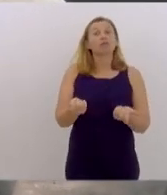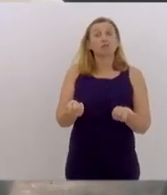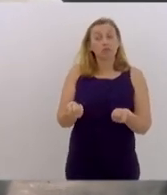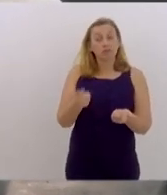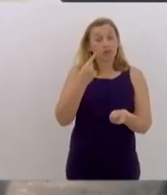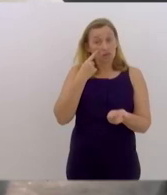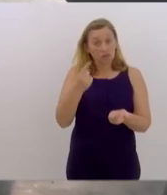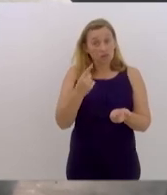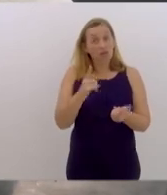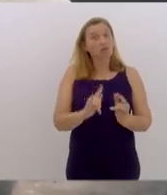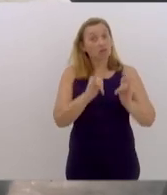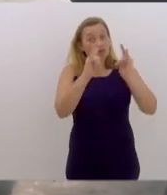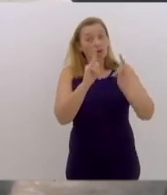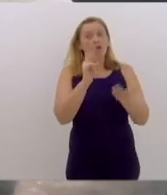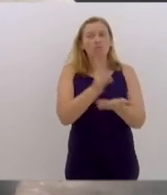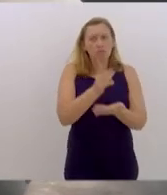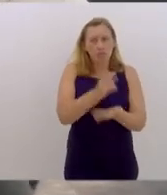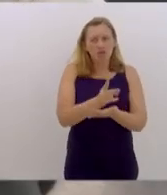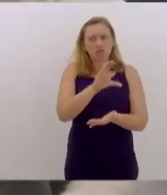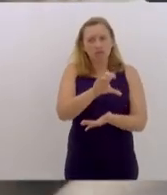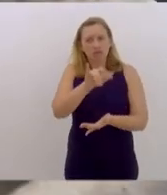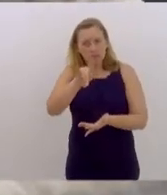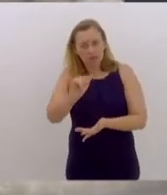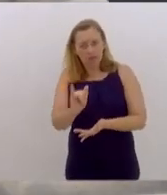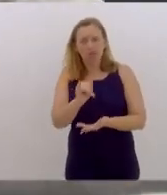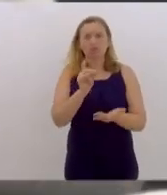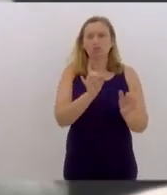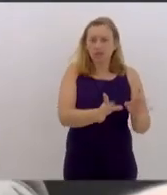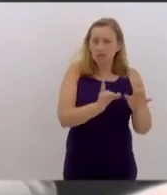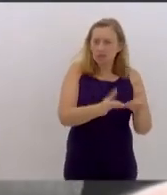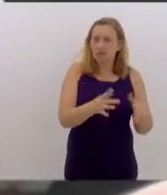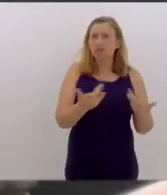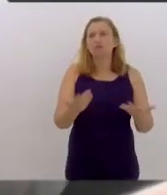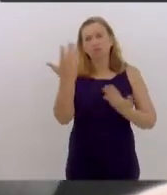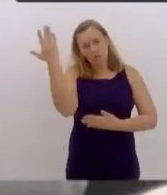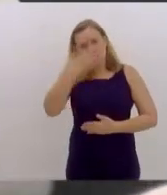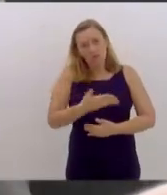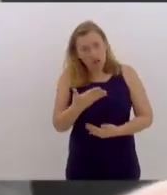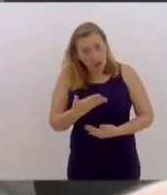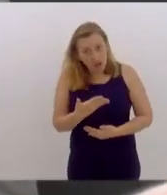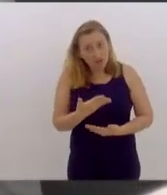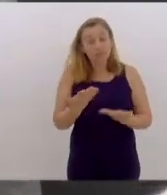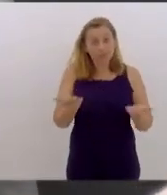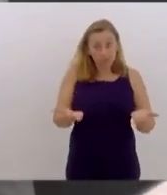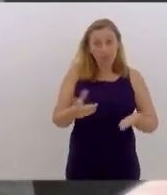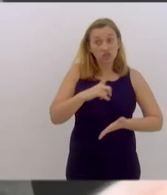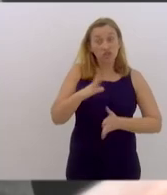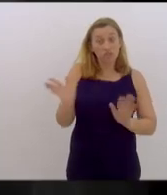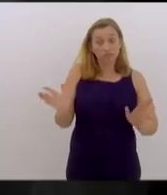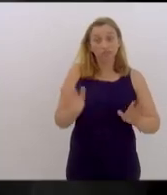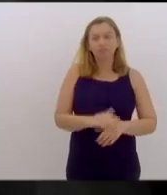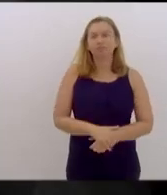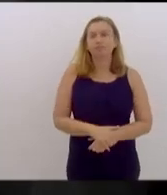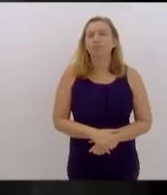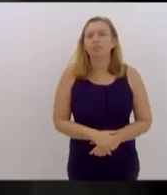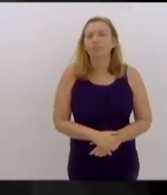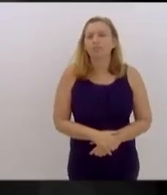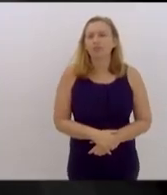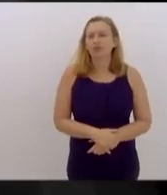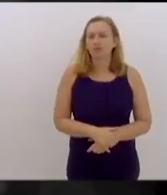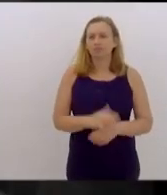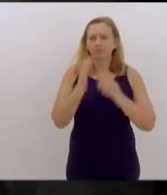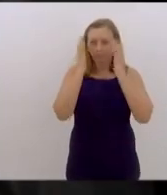comercializados Imóveis mesmo com a ser feito um comercializamos não tem como provar aqui nós já se existe isso Tá